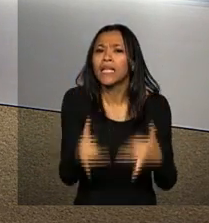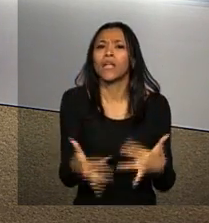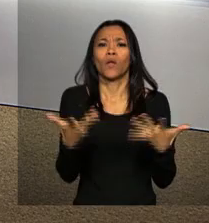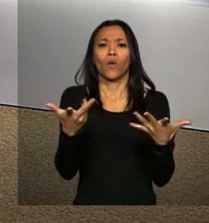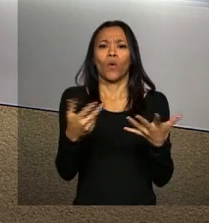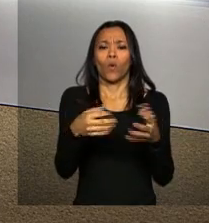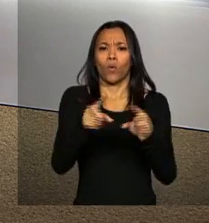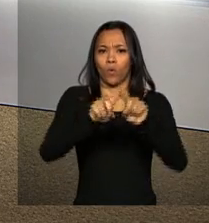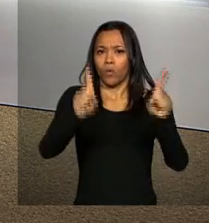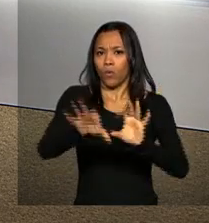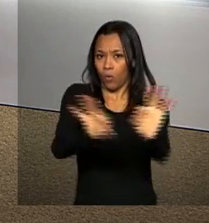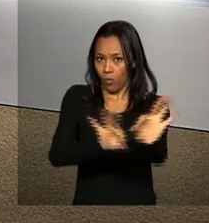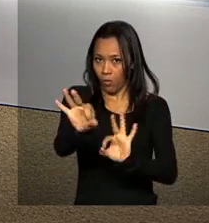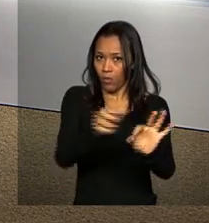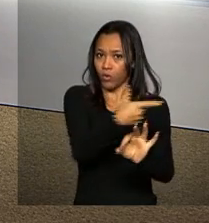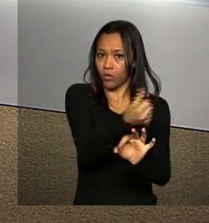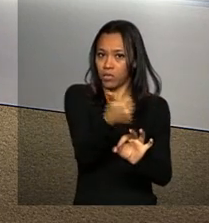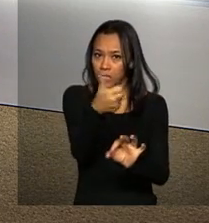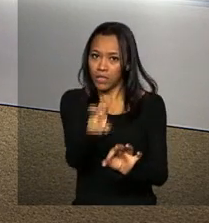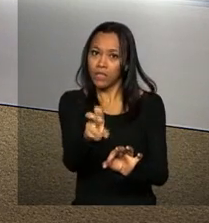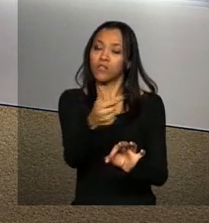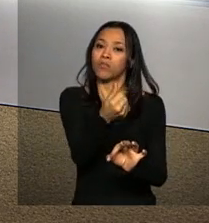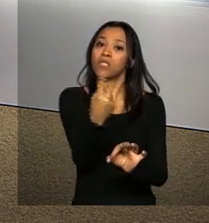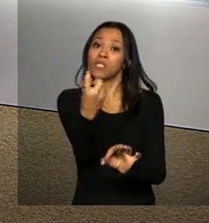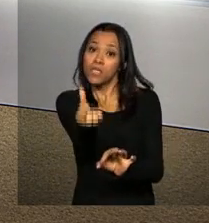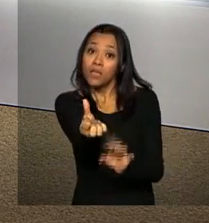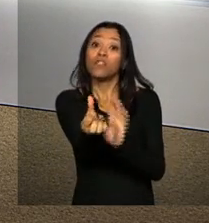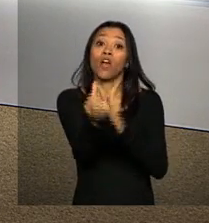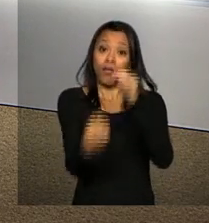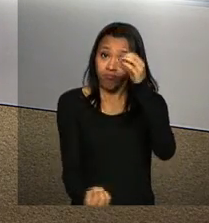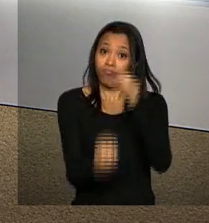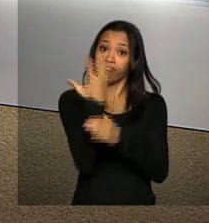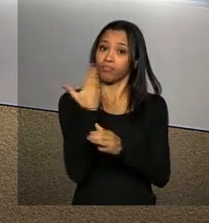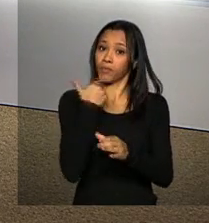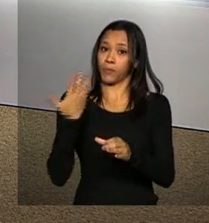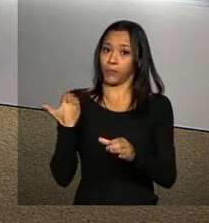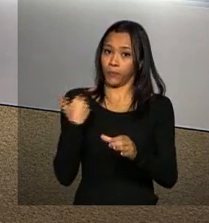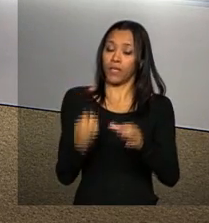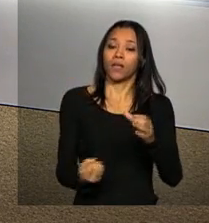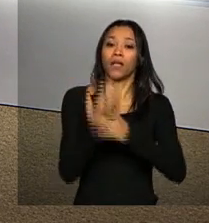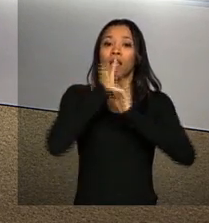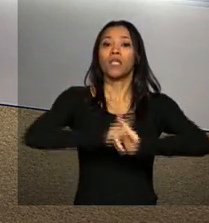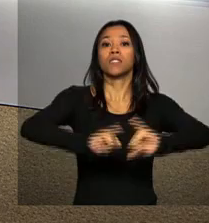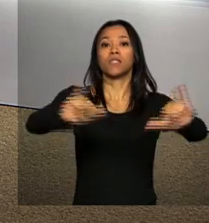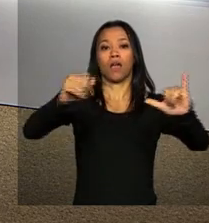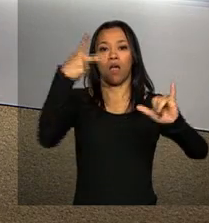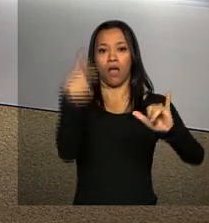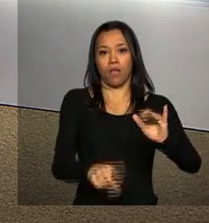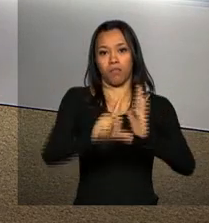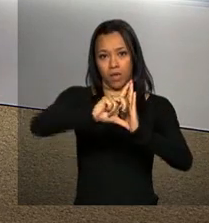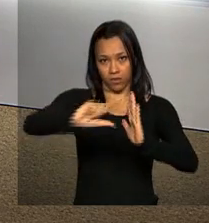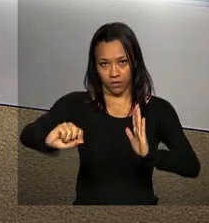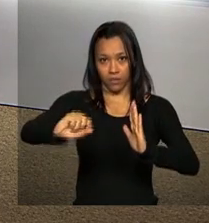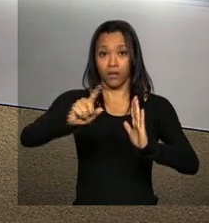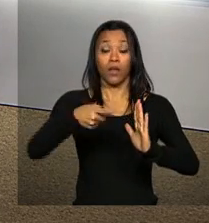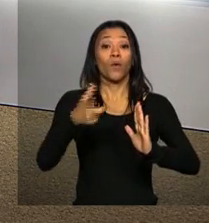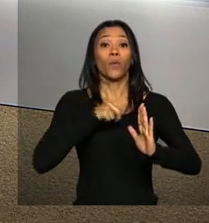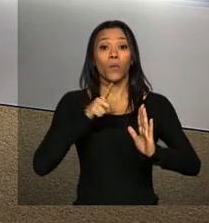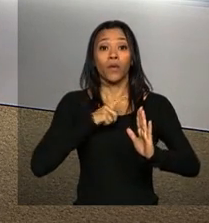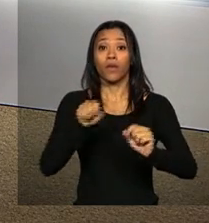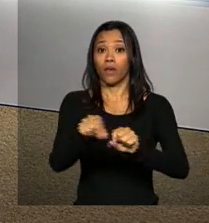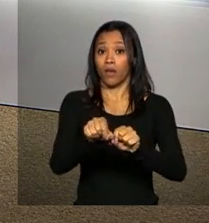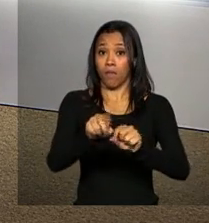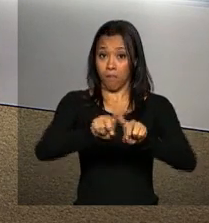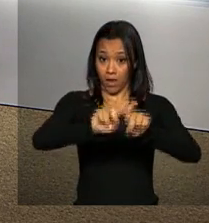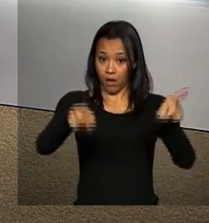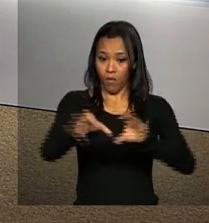Pecuário 2015-2016, que foi lançado em cerimônia no Palácio do Planalto, em Brasília. Foram reservados para o Plano